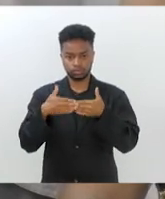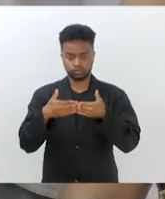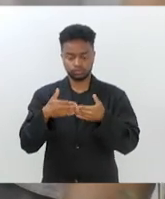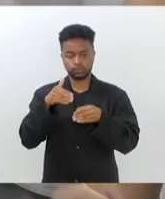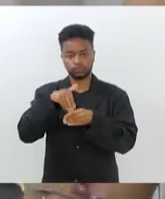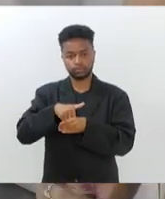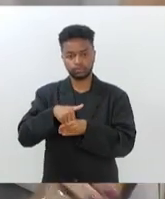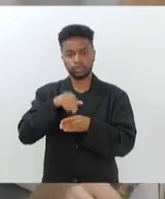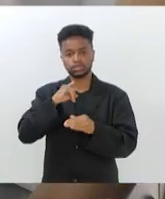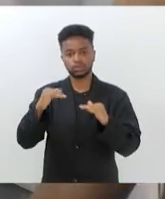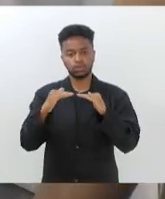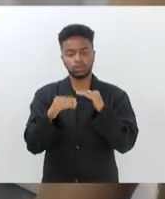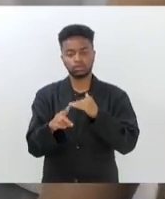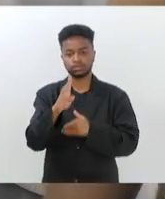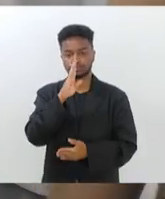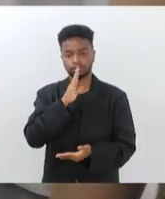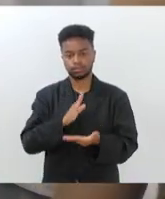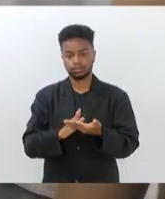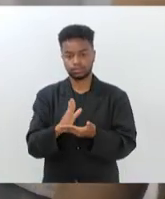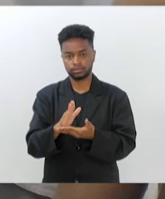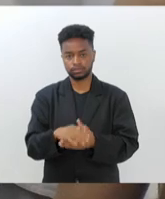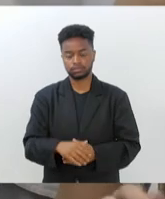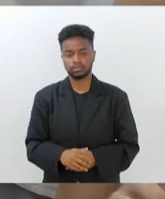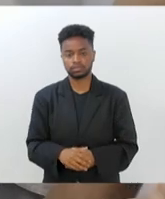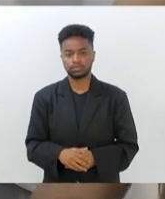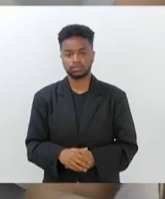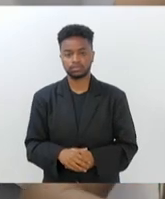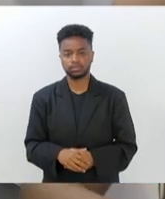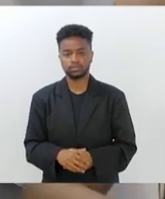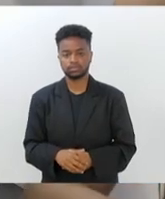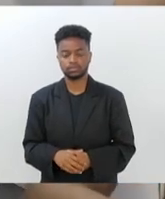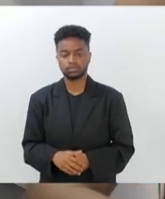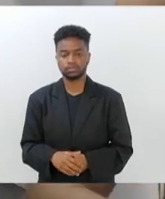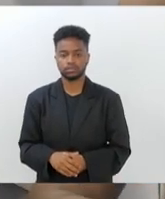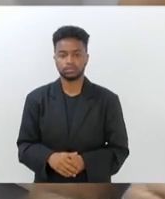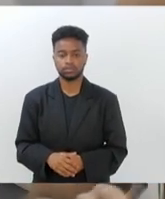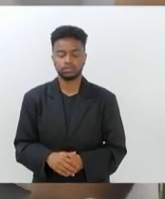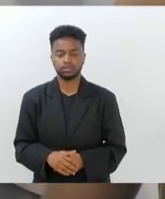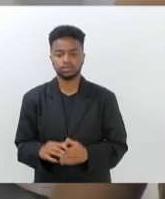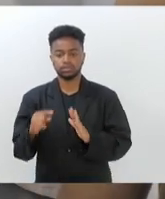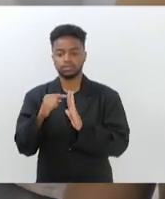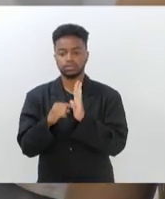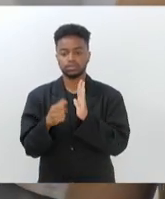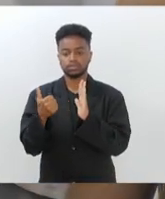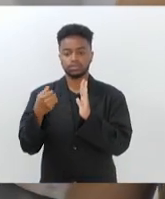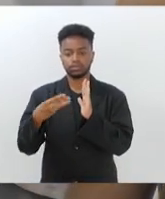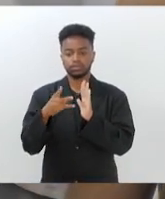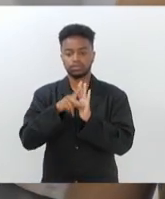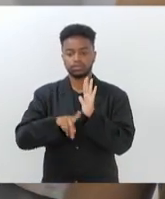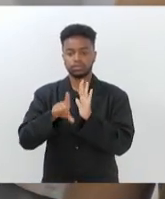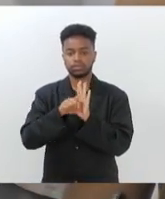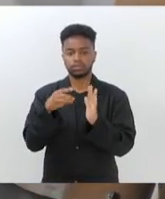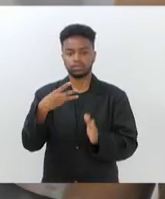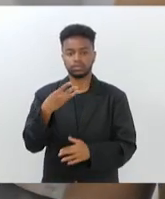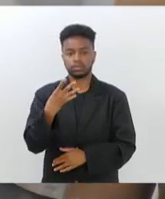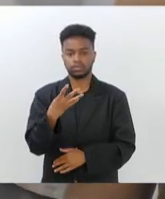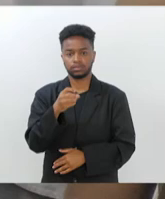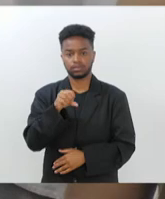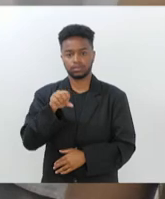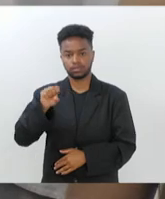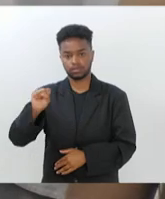votação Então os senhores que aprovam permaneçam Como estão aprovado item 13 da pauta projeto de lei número